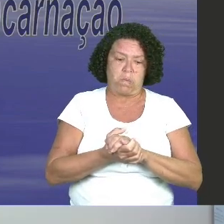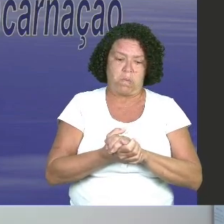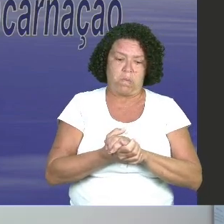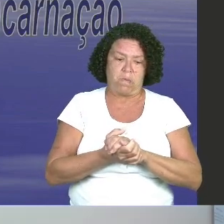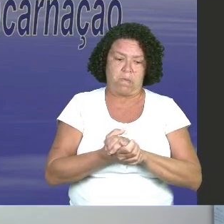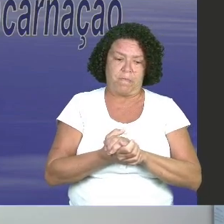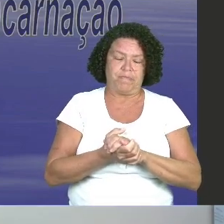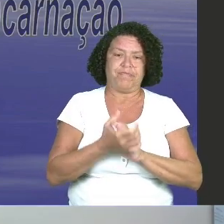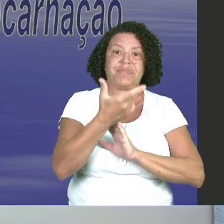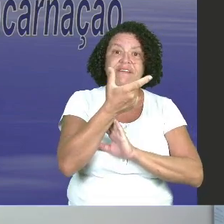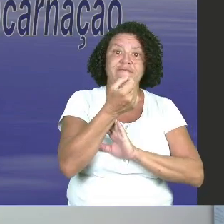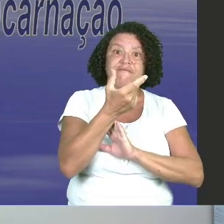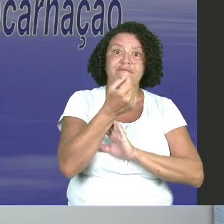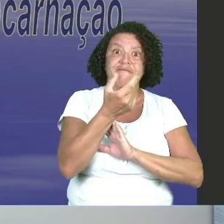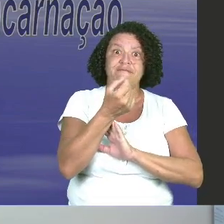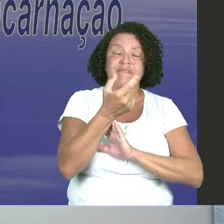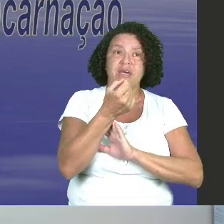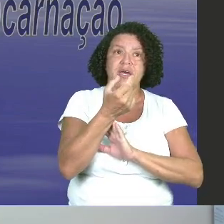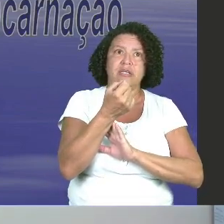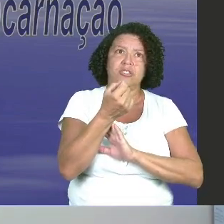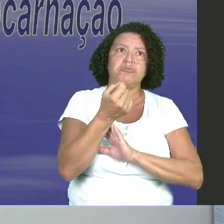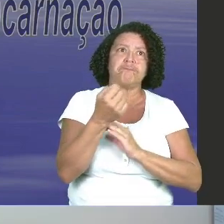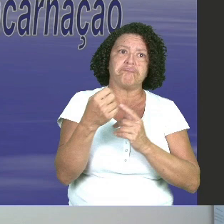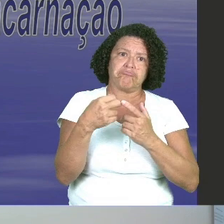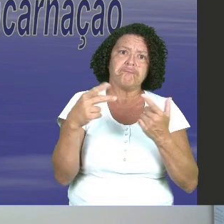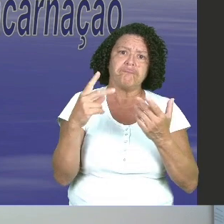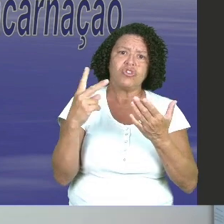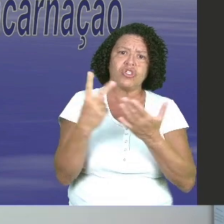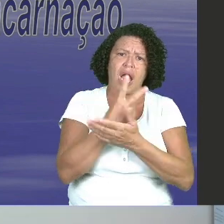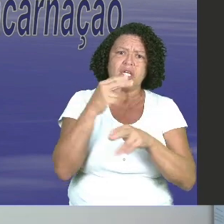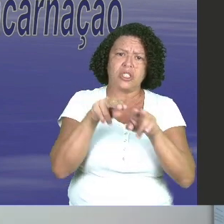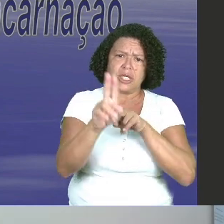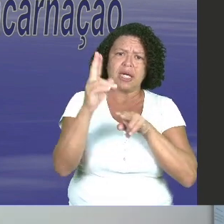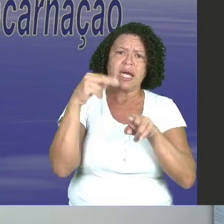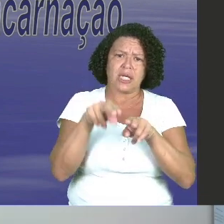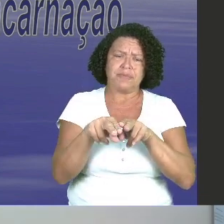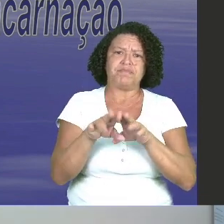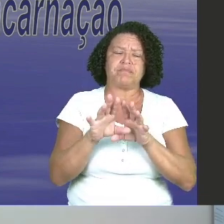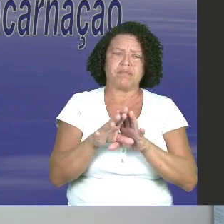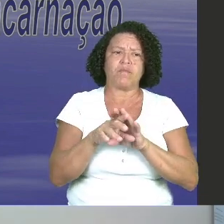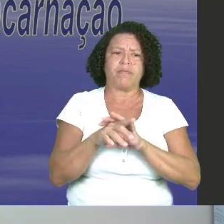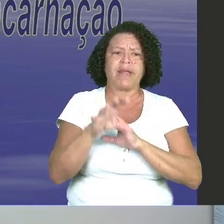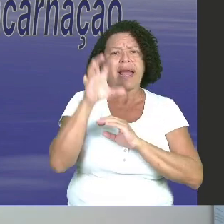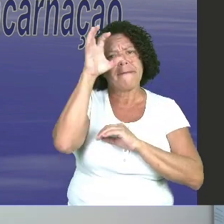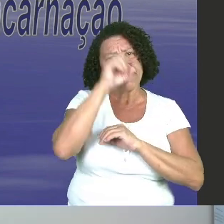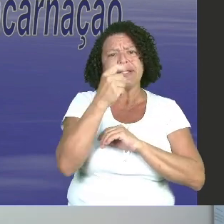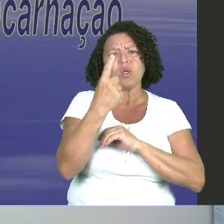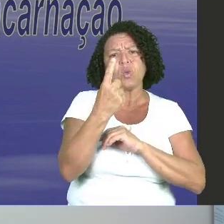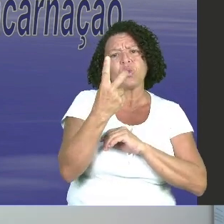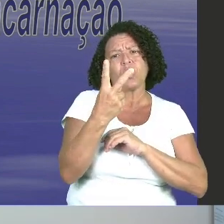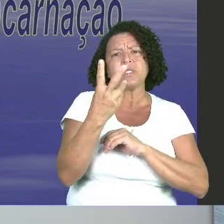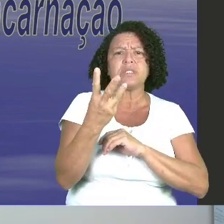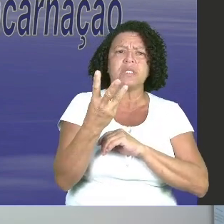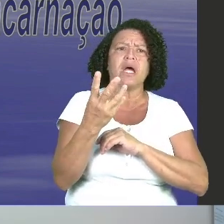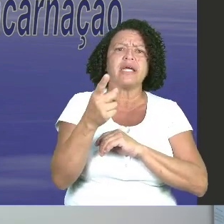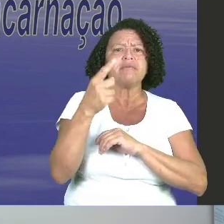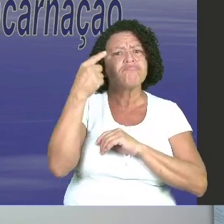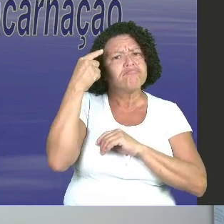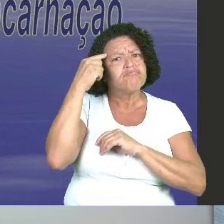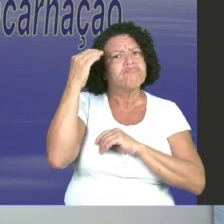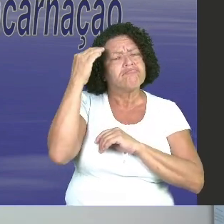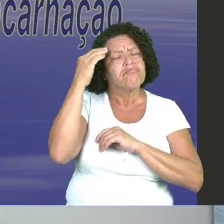20 casos sugestivos de reencarnação. Aprenda um, dois ou três e fique na sua memória